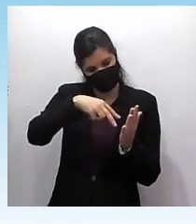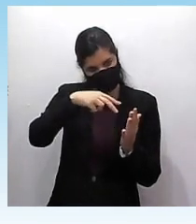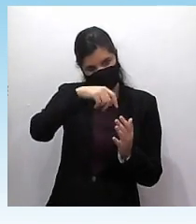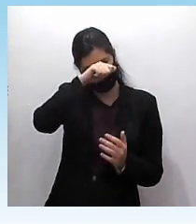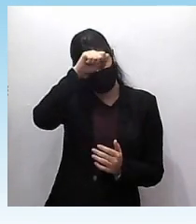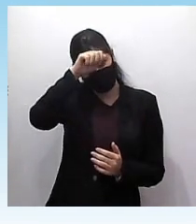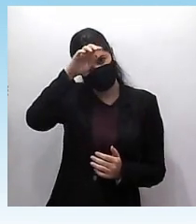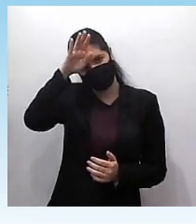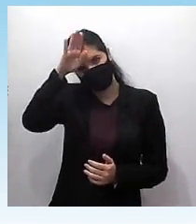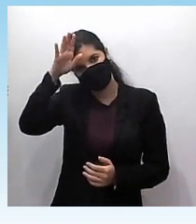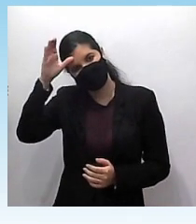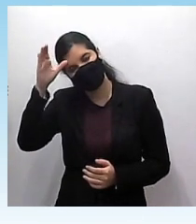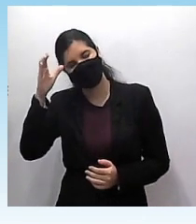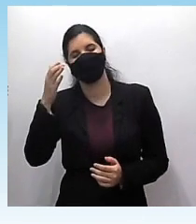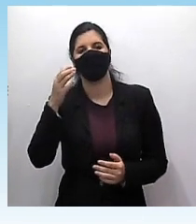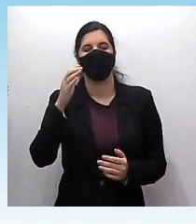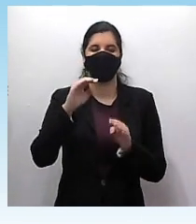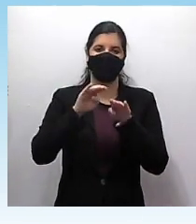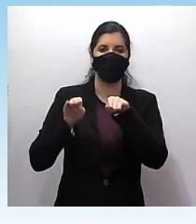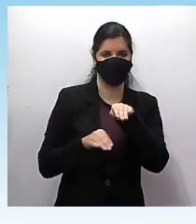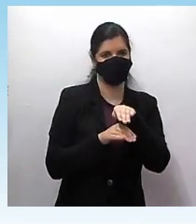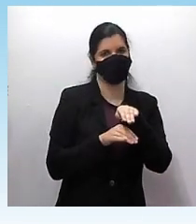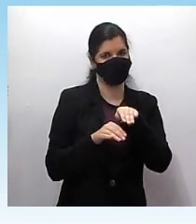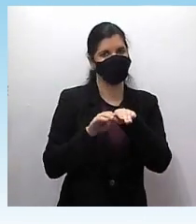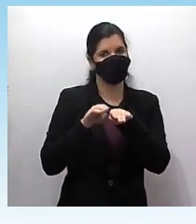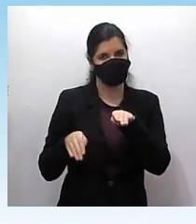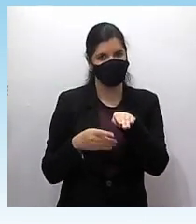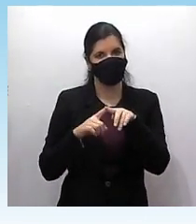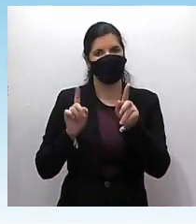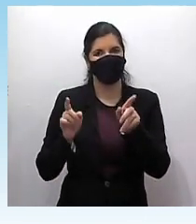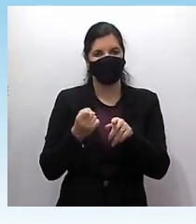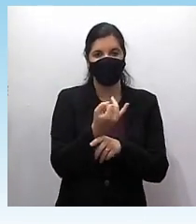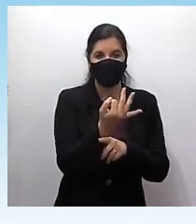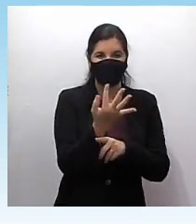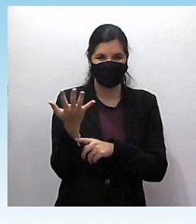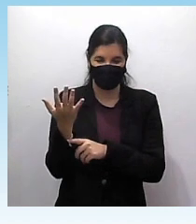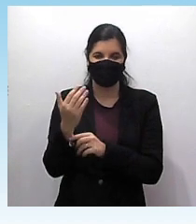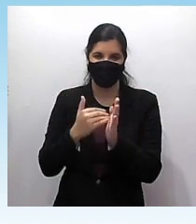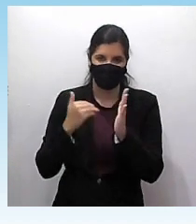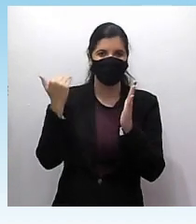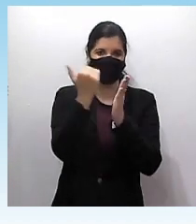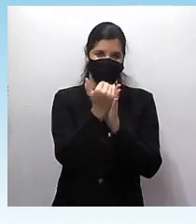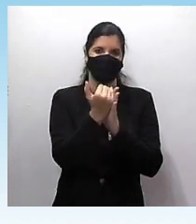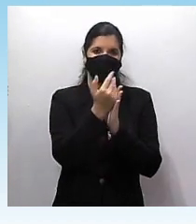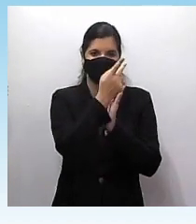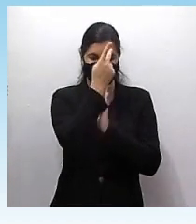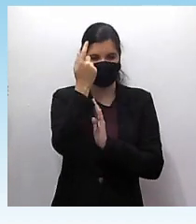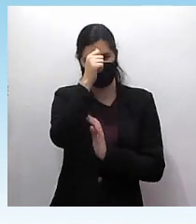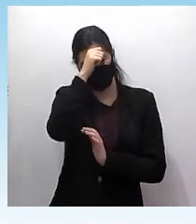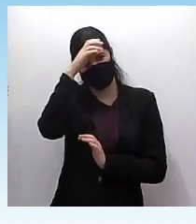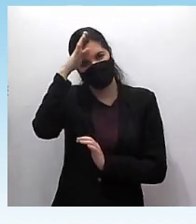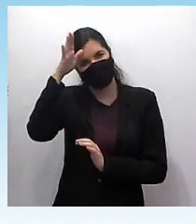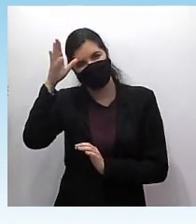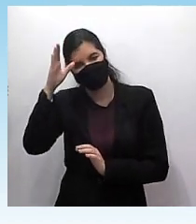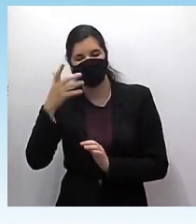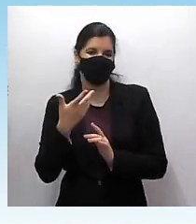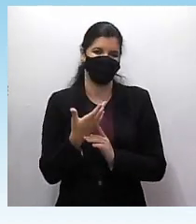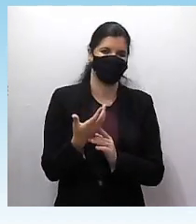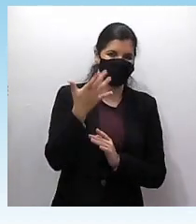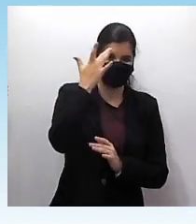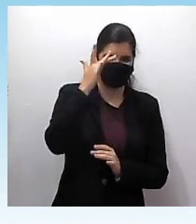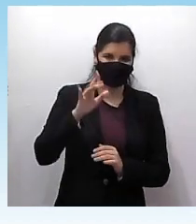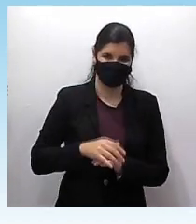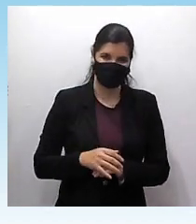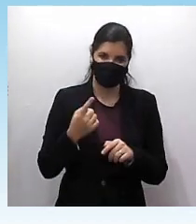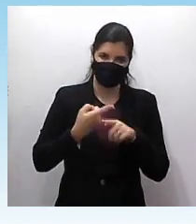tem baixo analfabetismo comparado com outros países do mundo, mas a quantidade ainda é elevada de analfabetos no Brasil. E o analfabeto ele é